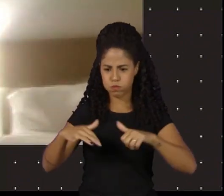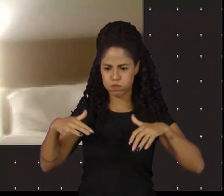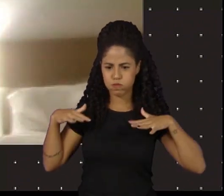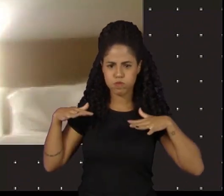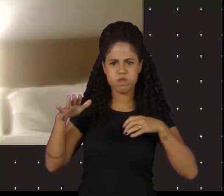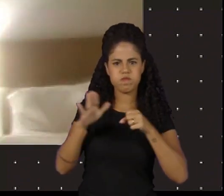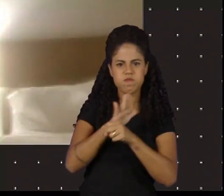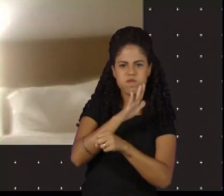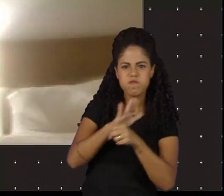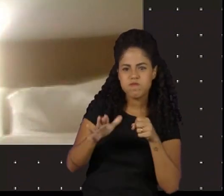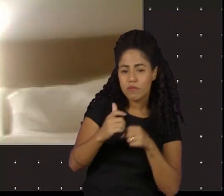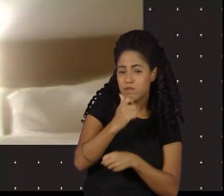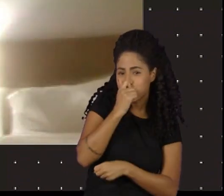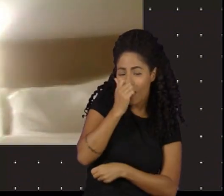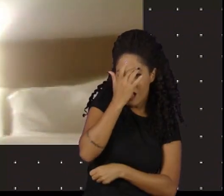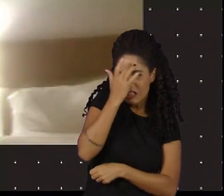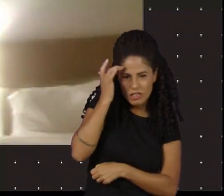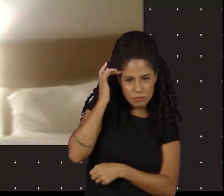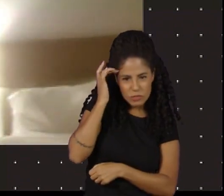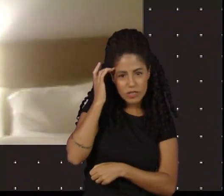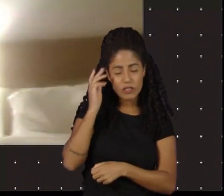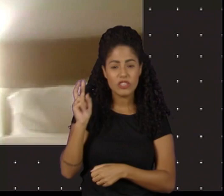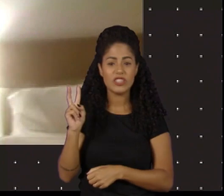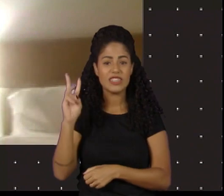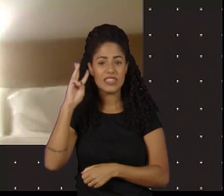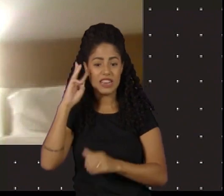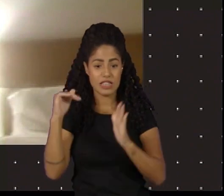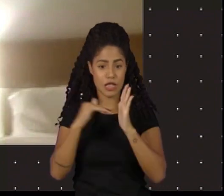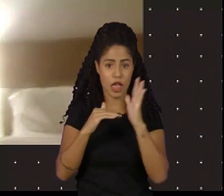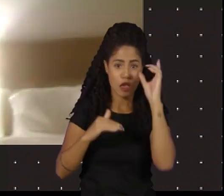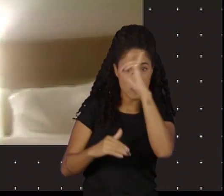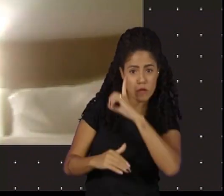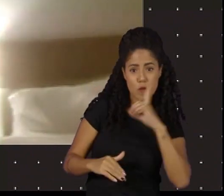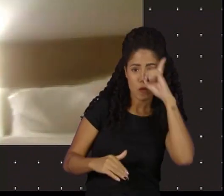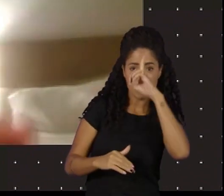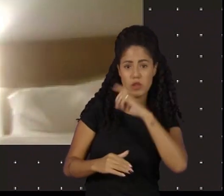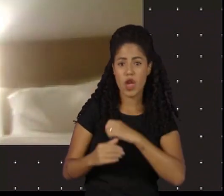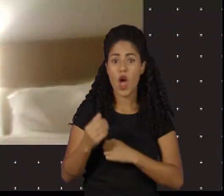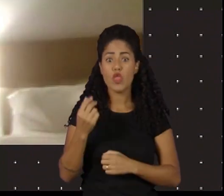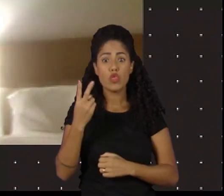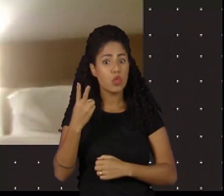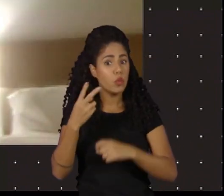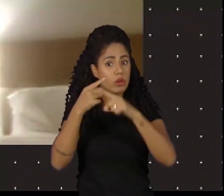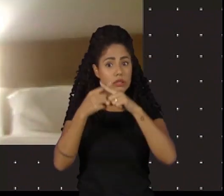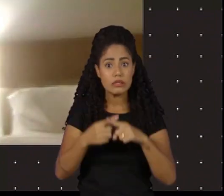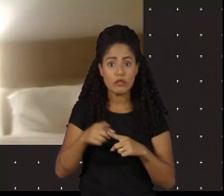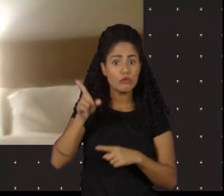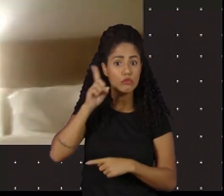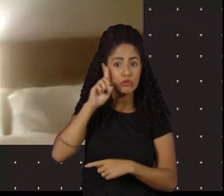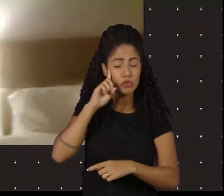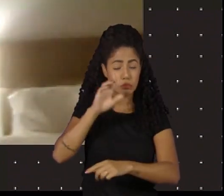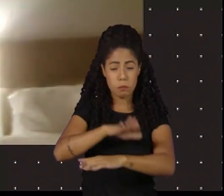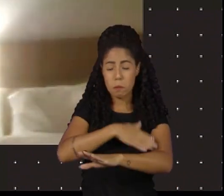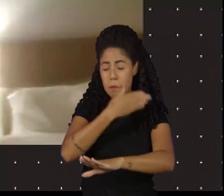Teatro Manchete? Fazíamos espetáculos de terça, domingo, 2 sessões quintas, 2 sábados, 2 domingos. Era uma fase áurea